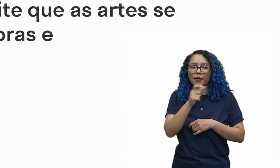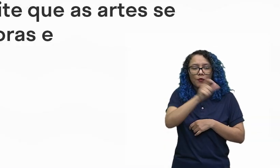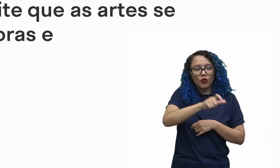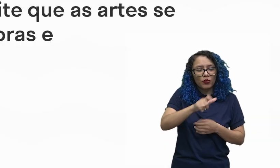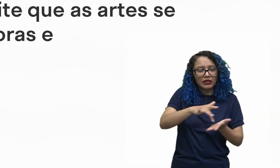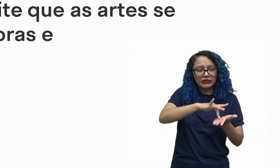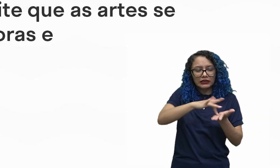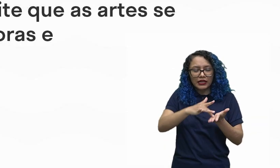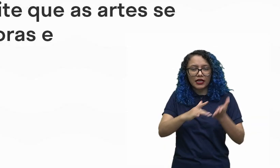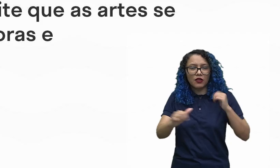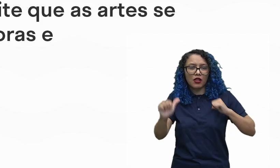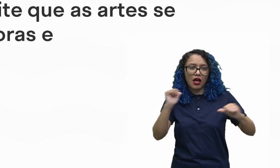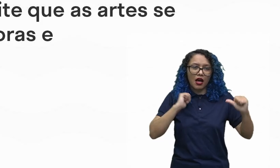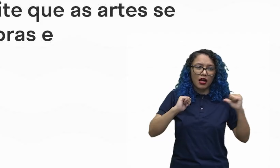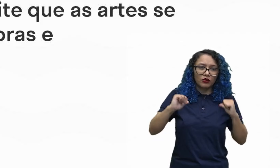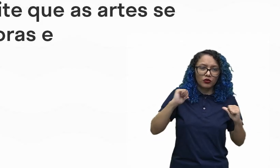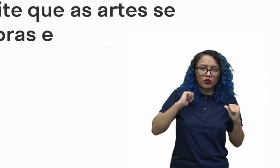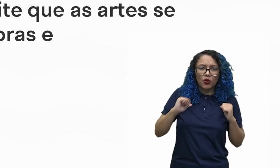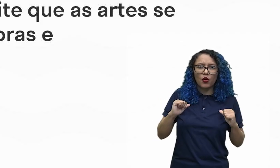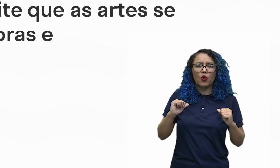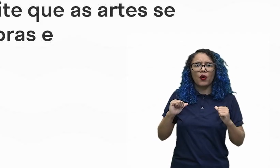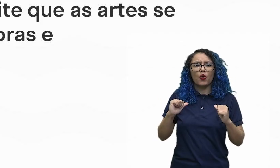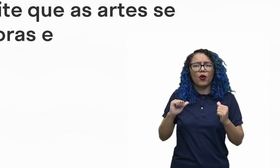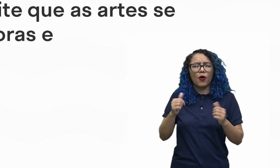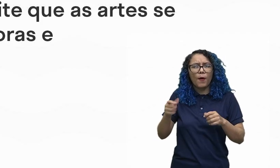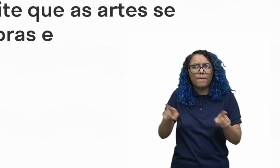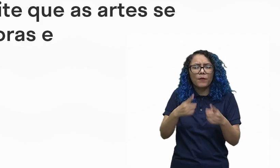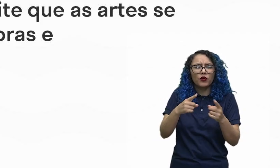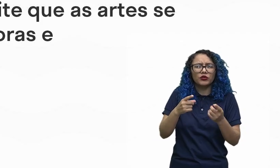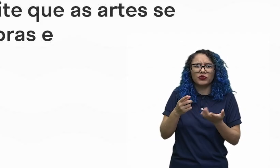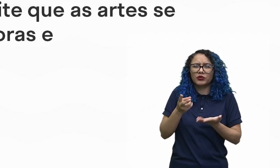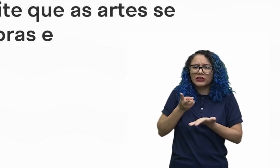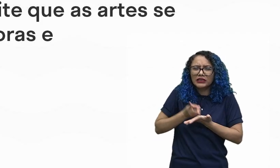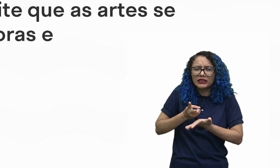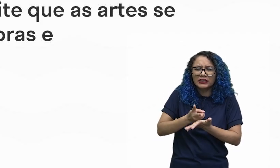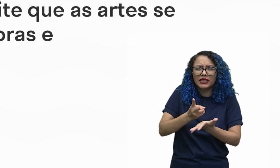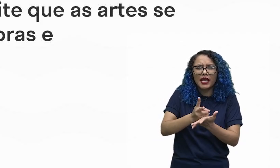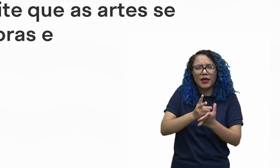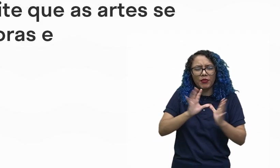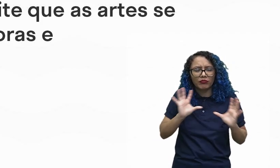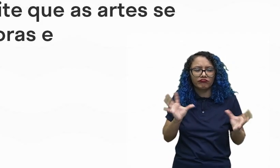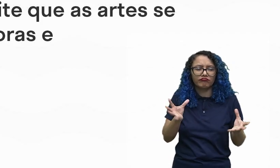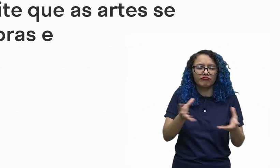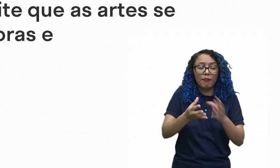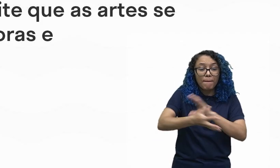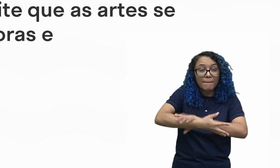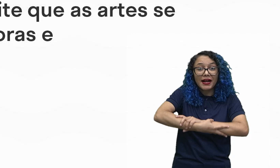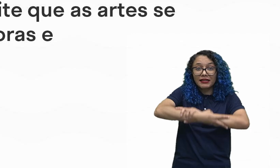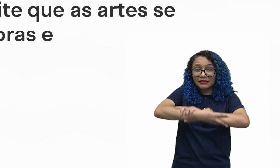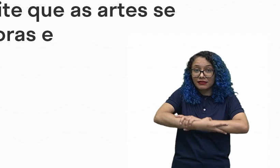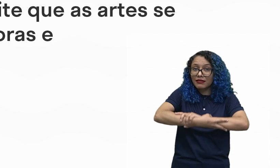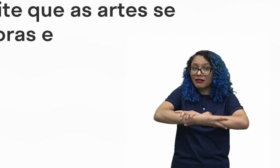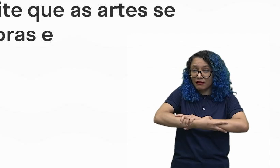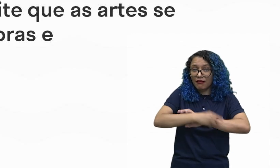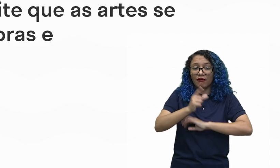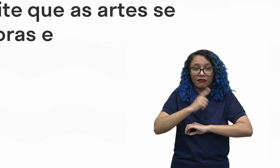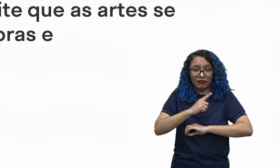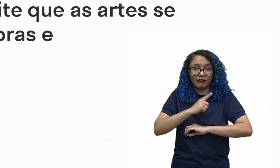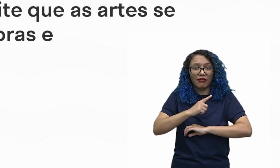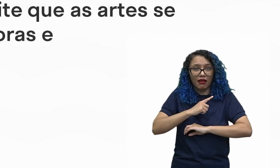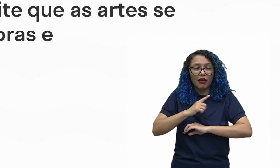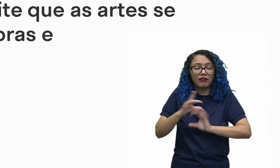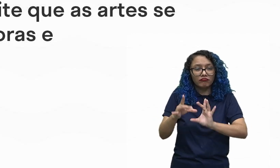consegue perceber dançarinos, atores e músicos frequentemente que colaboram